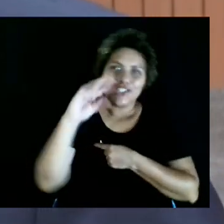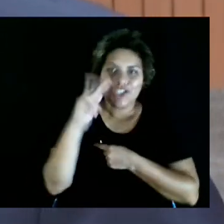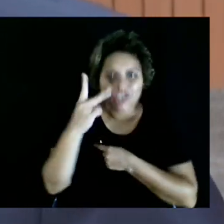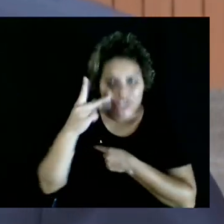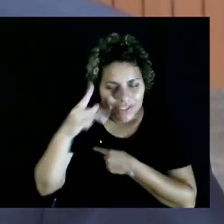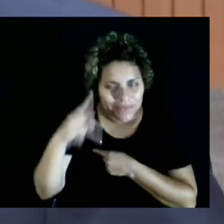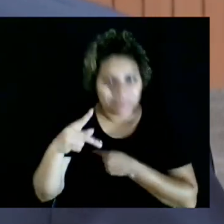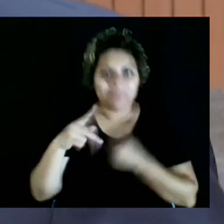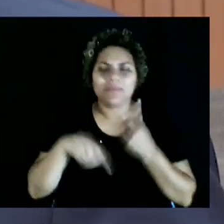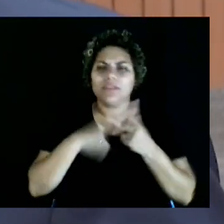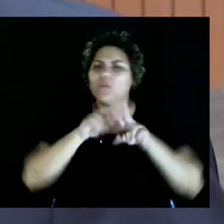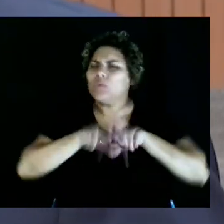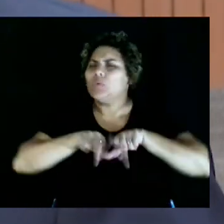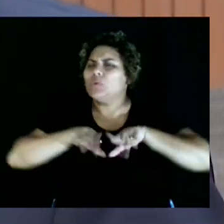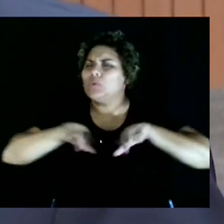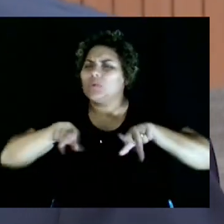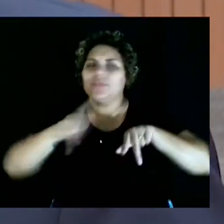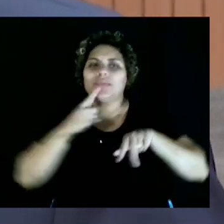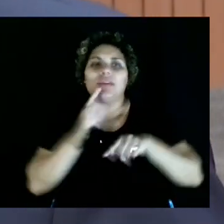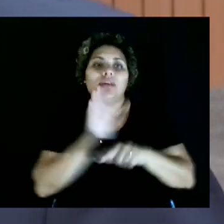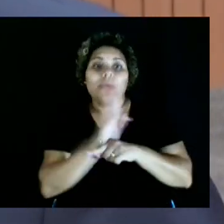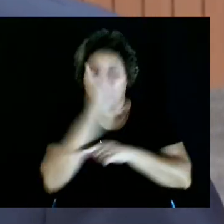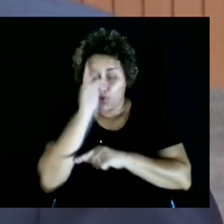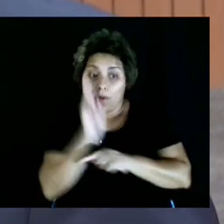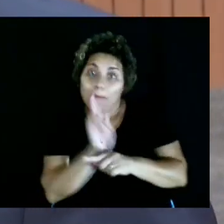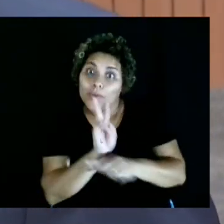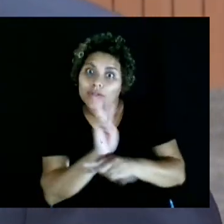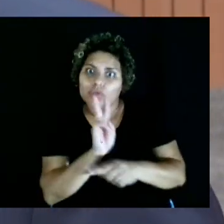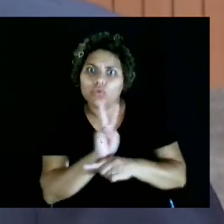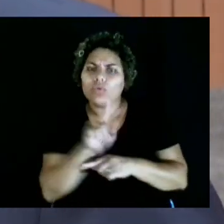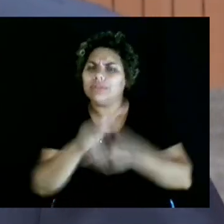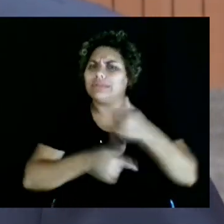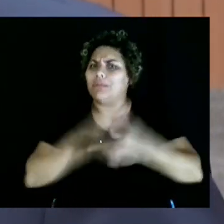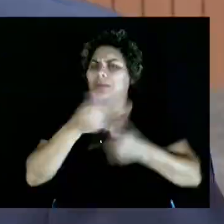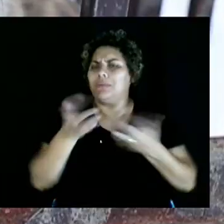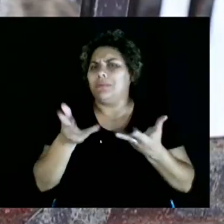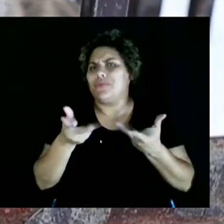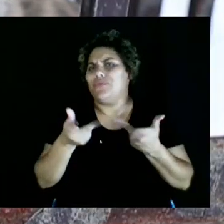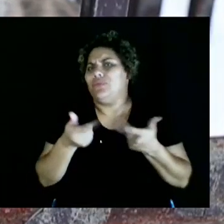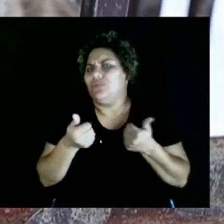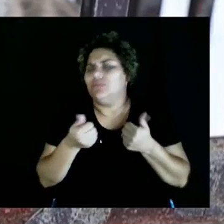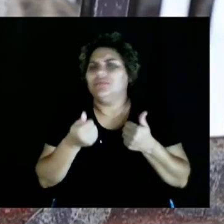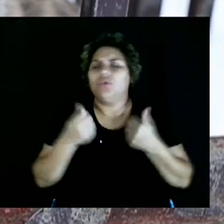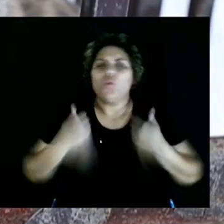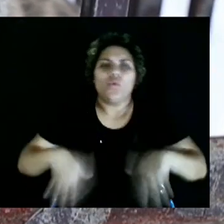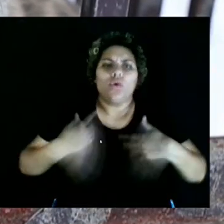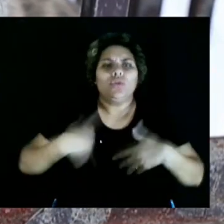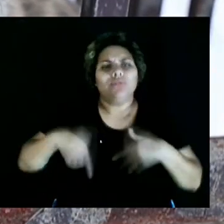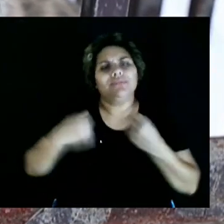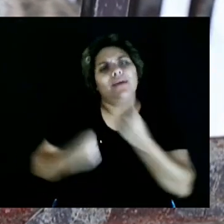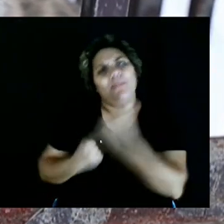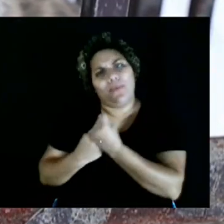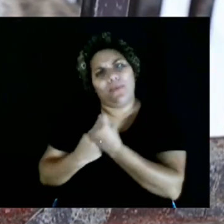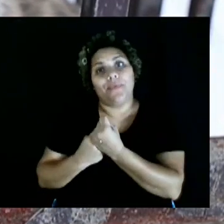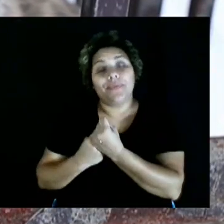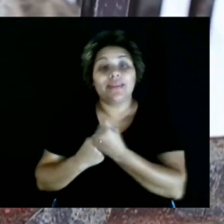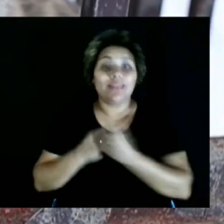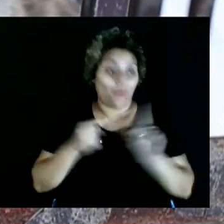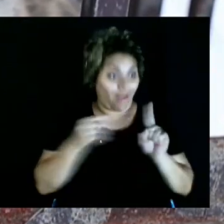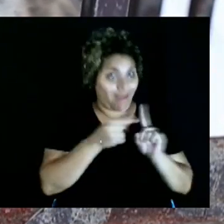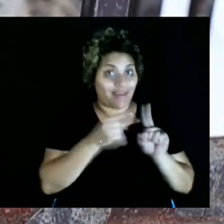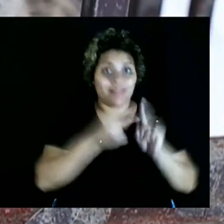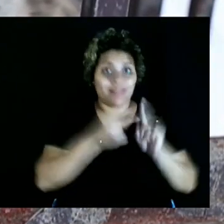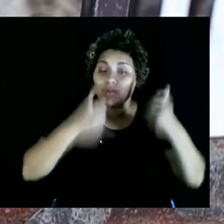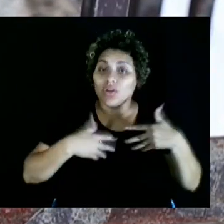fazem um trabalho maravilhoso, um trabalho gigantesco e precisam do nosso apoio. De acordo com o parlamentar, os recursos do